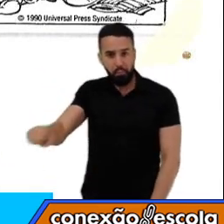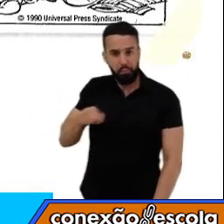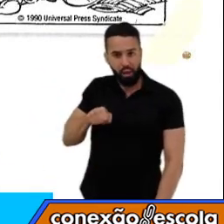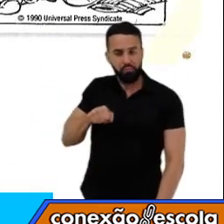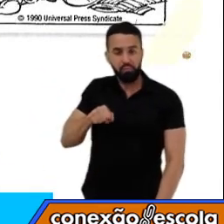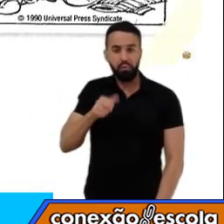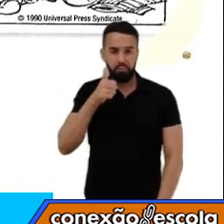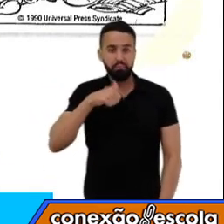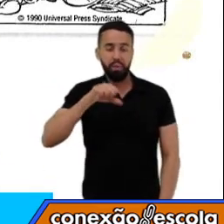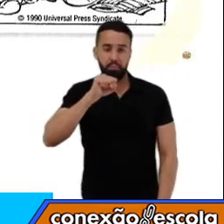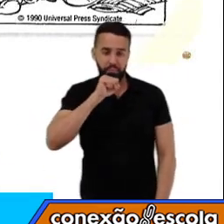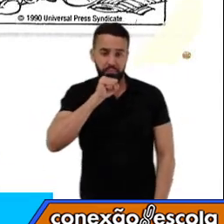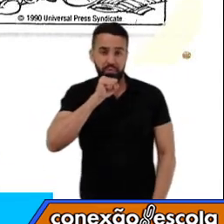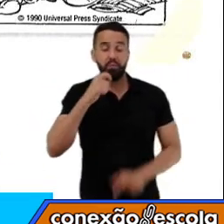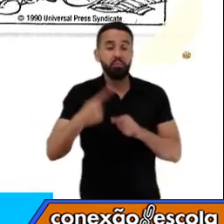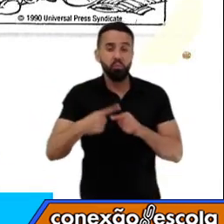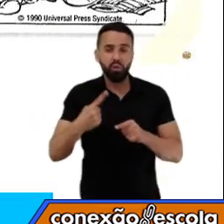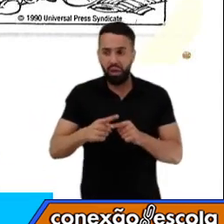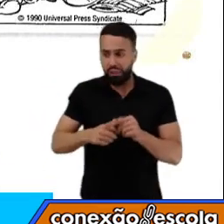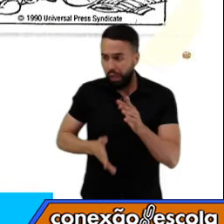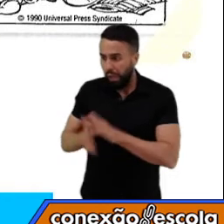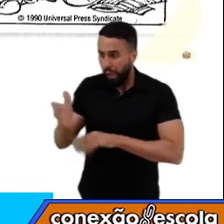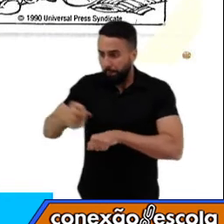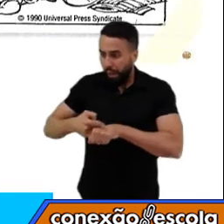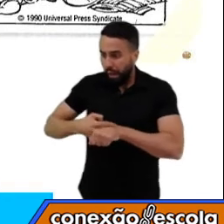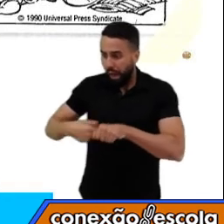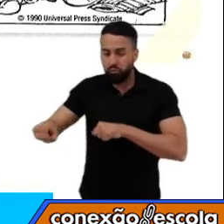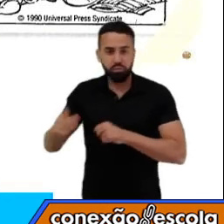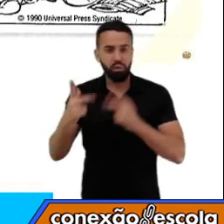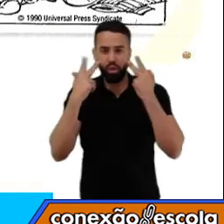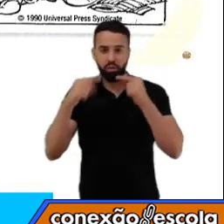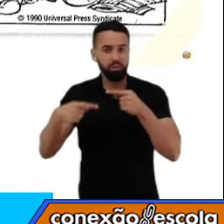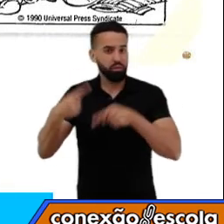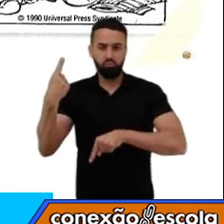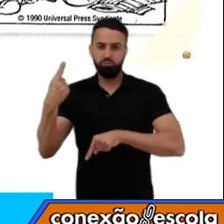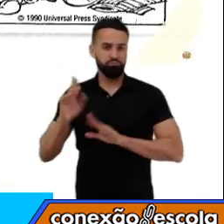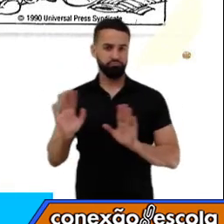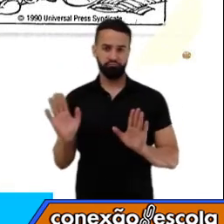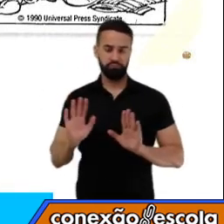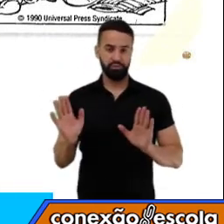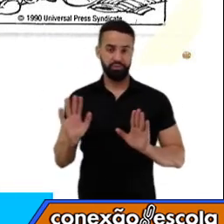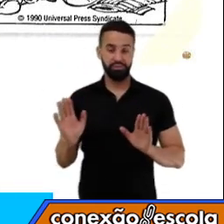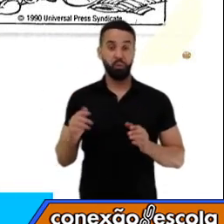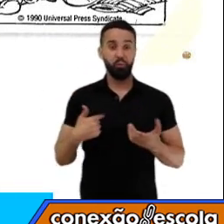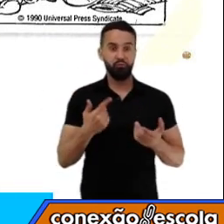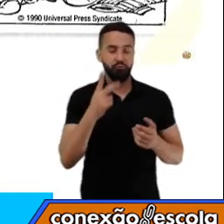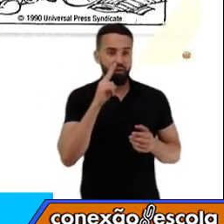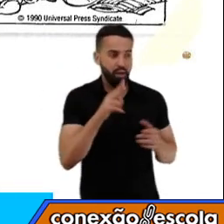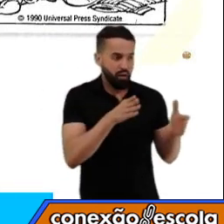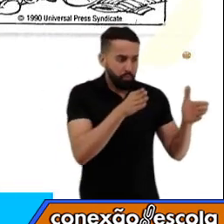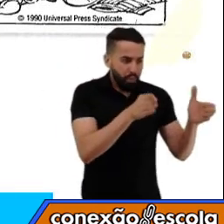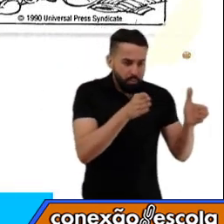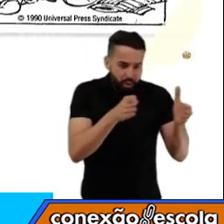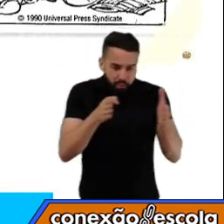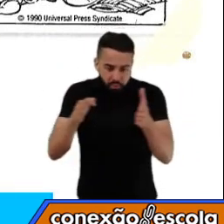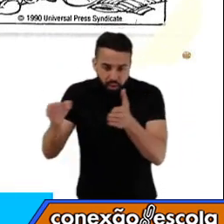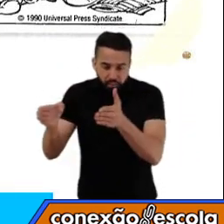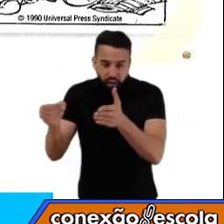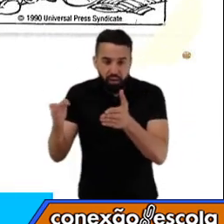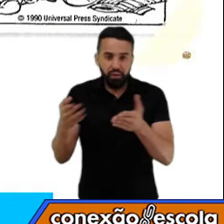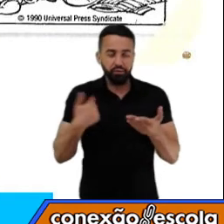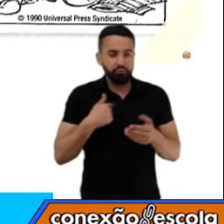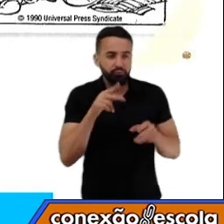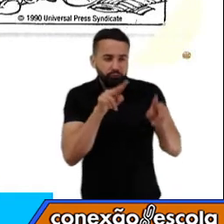volta a mãe dele porque o que ele tá fazendo não é normal E aí só pelas informações não verbais